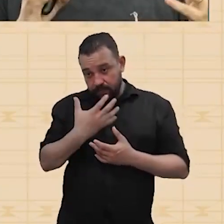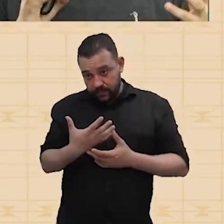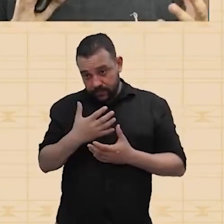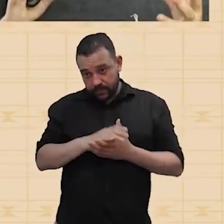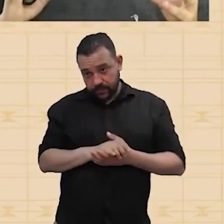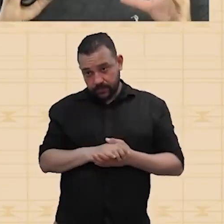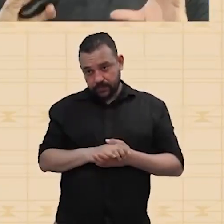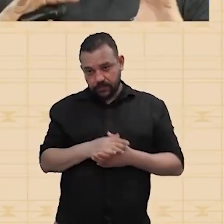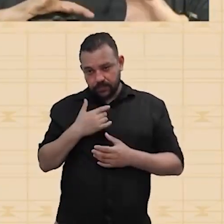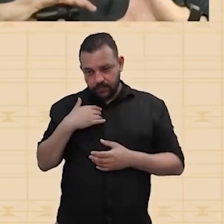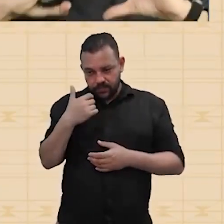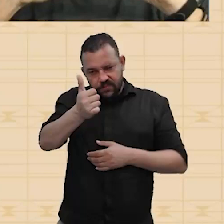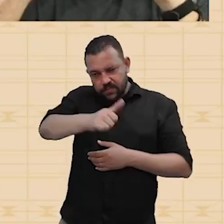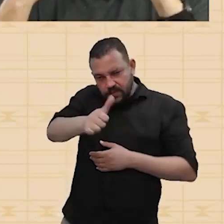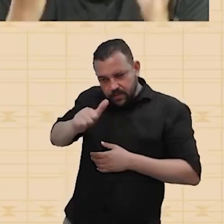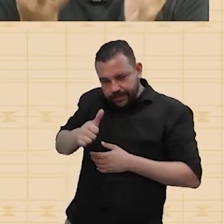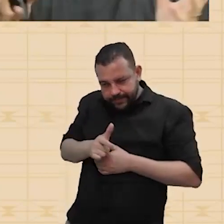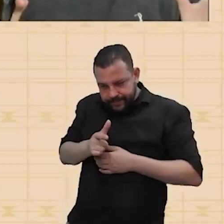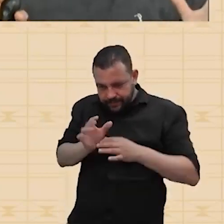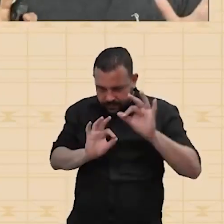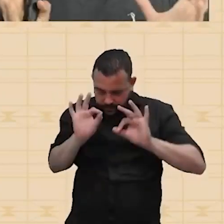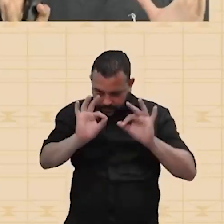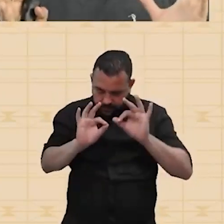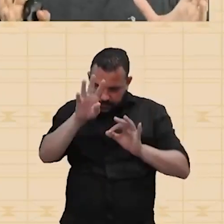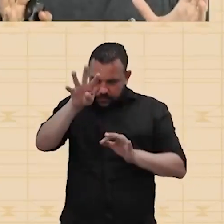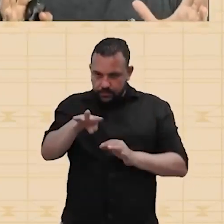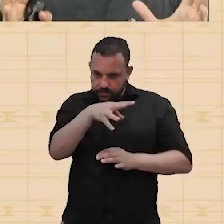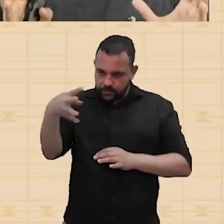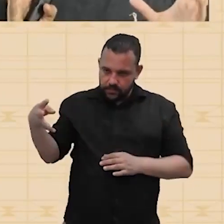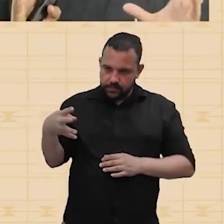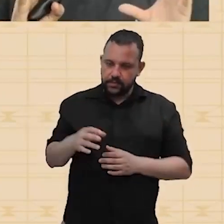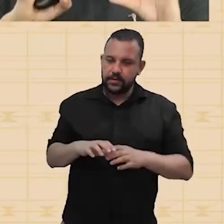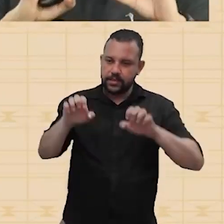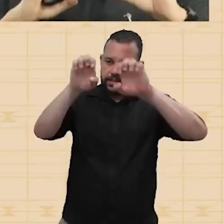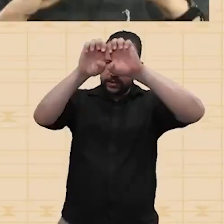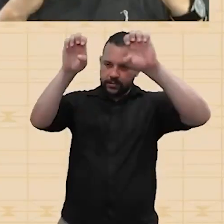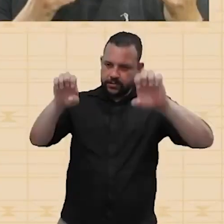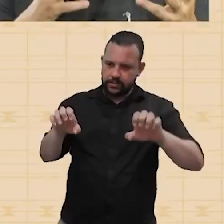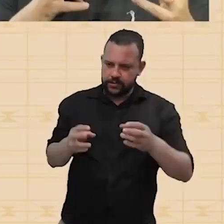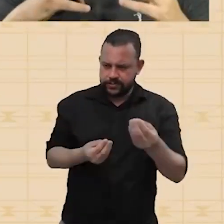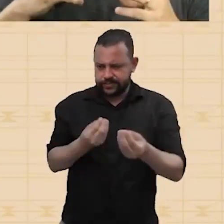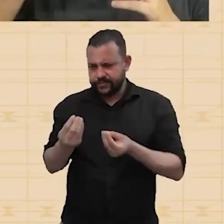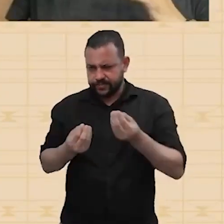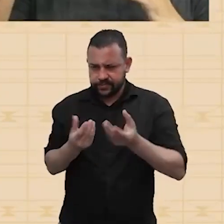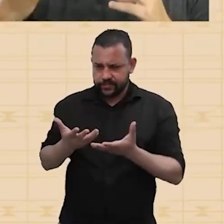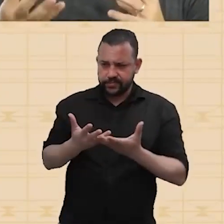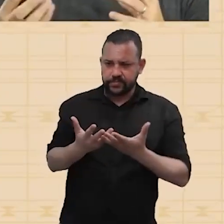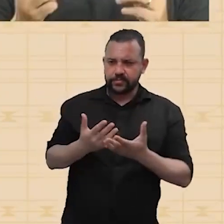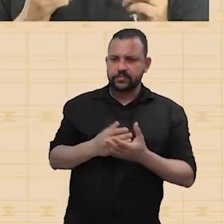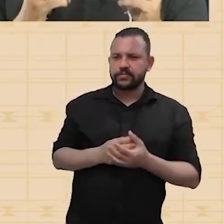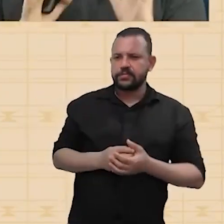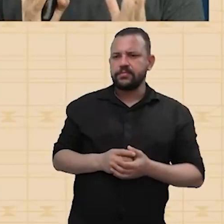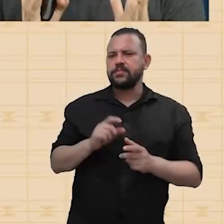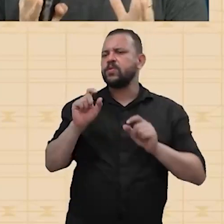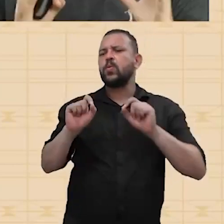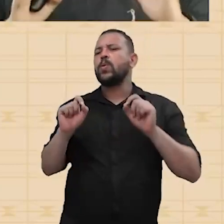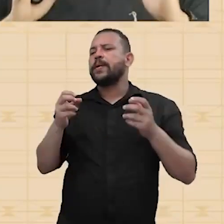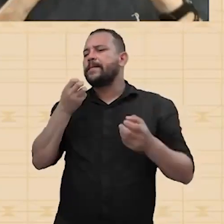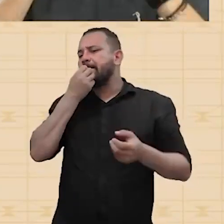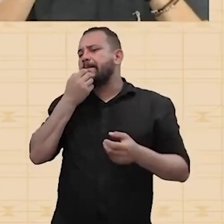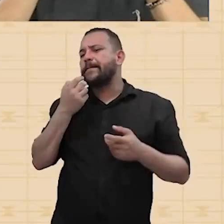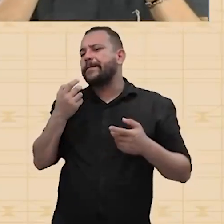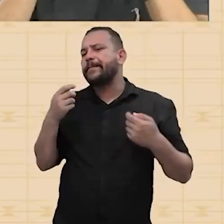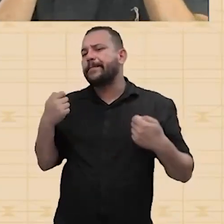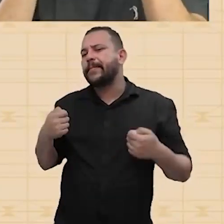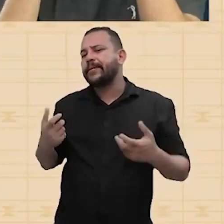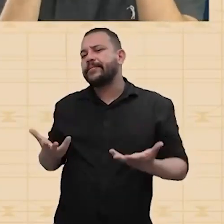estamos analisando primeiramente a estrutura da tabela periódica, amiguinho. Como que ela é composta, para que ela serve, tá bom? Então